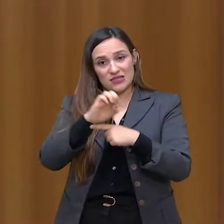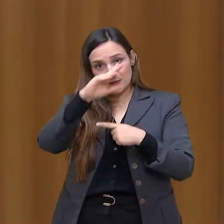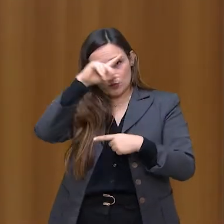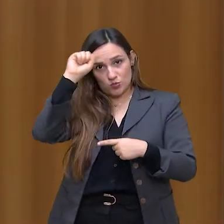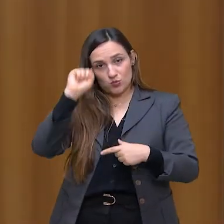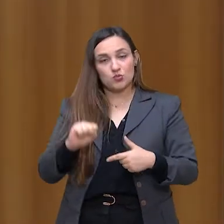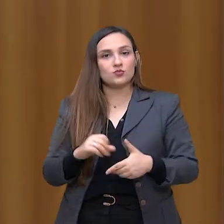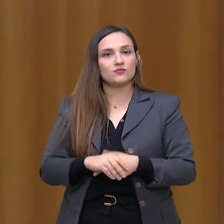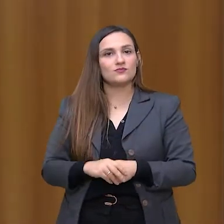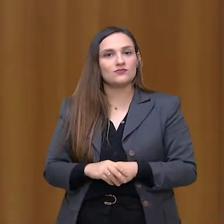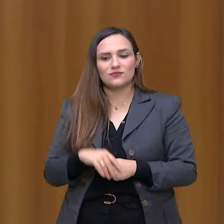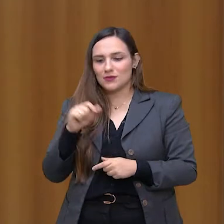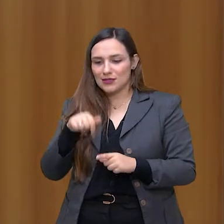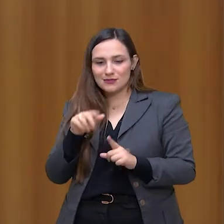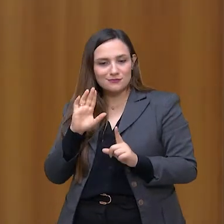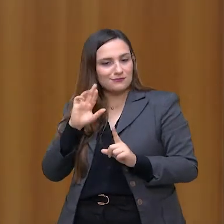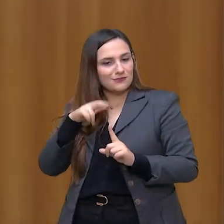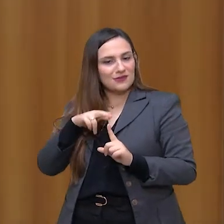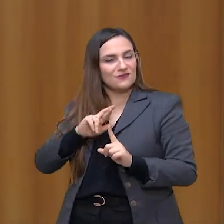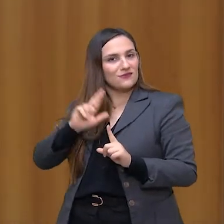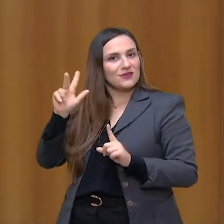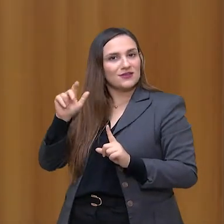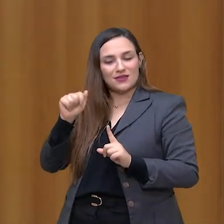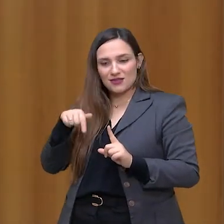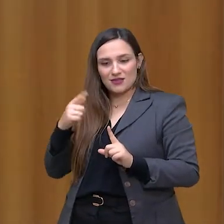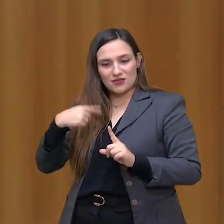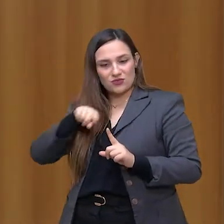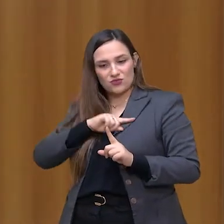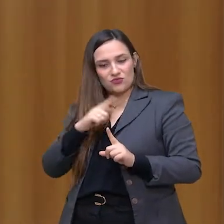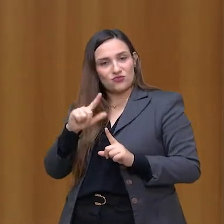ele tem um diferencial dos outros. Ele é um tribunal que ele